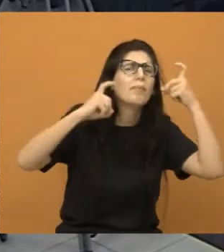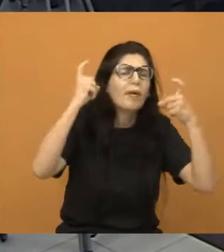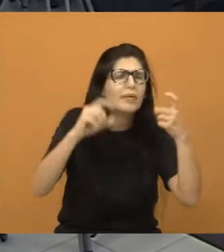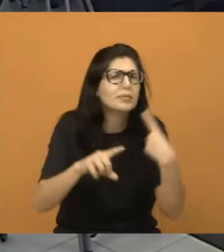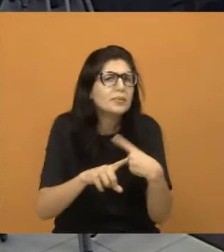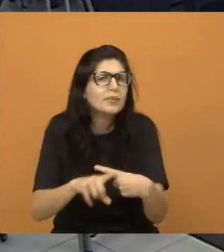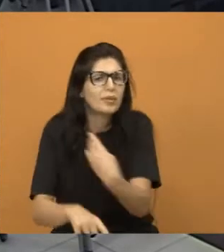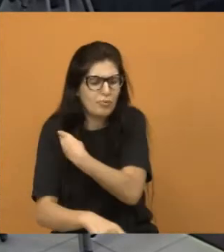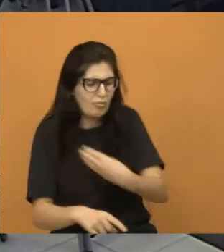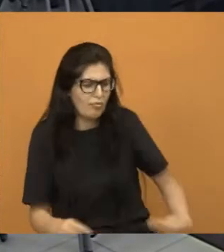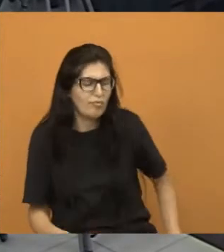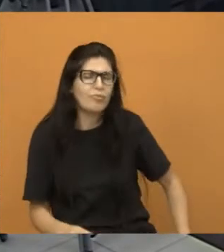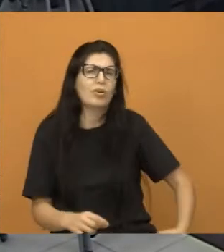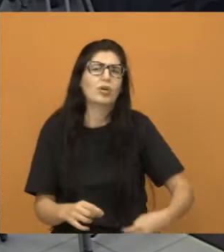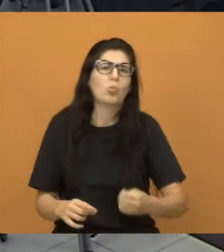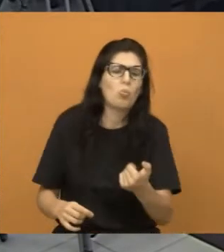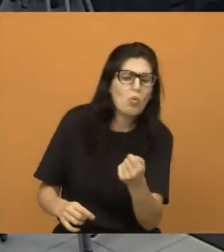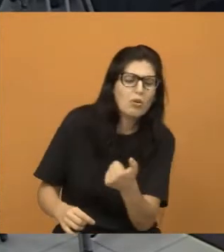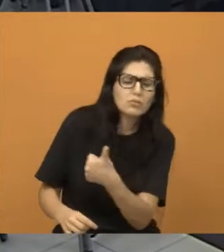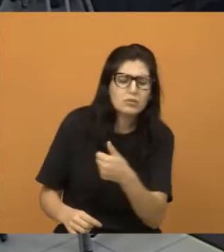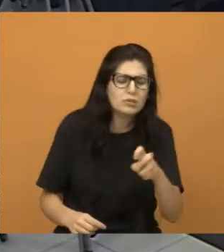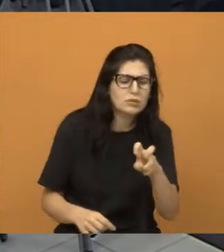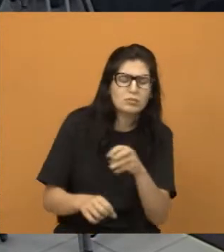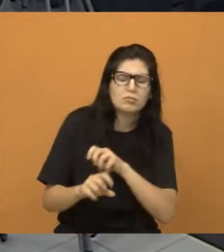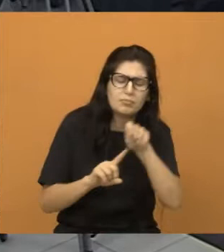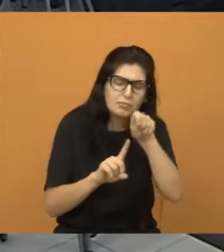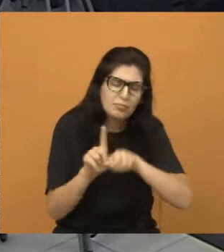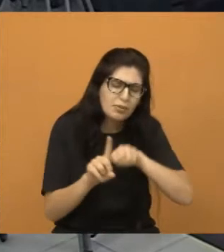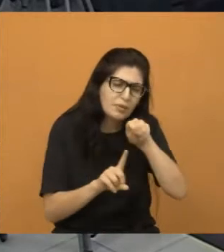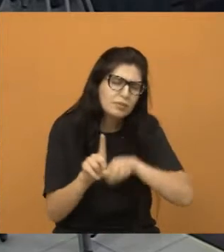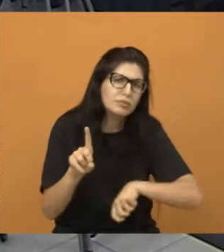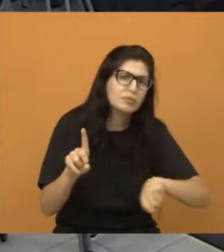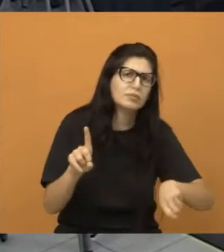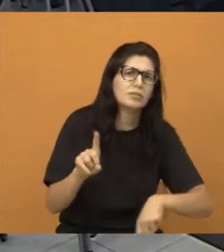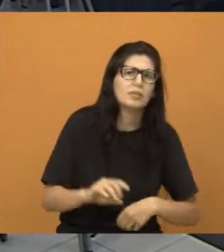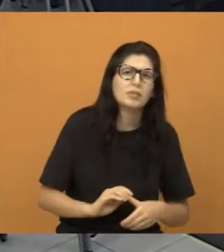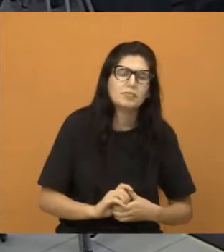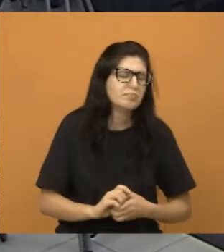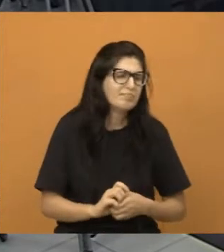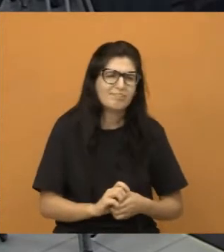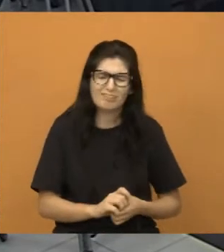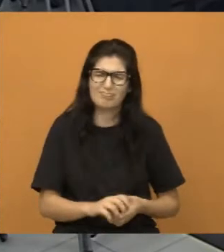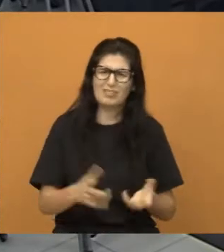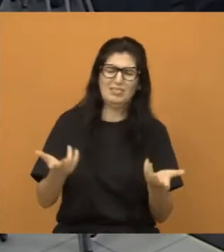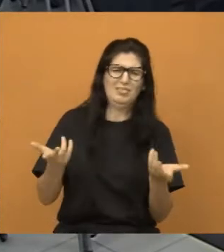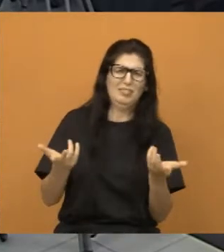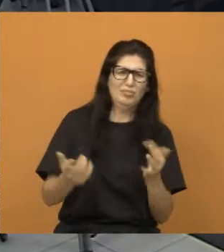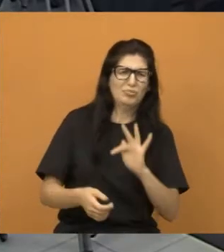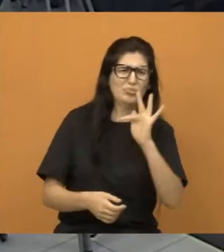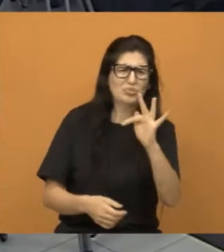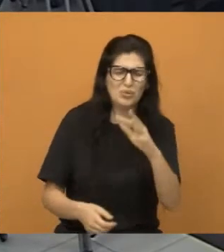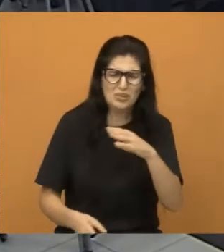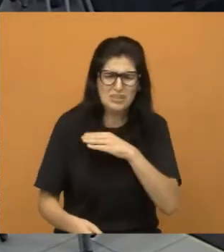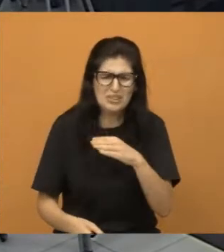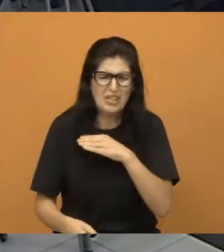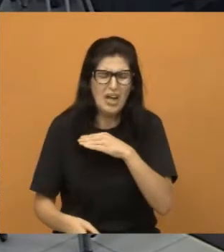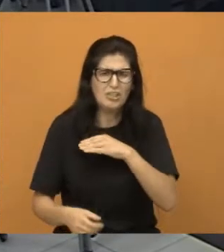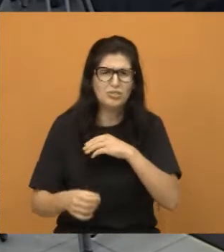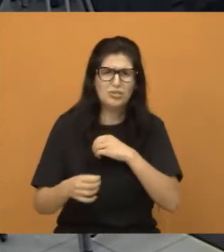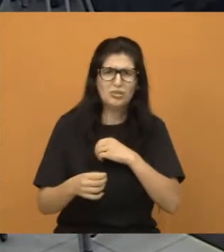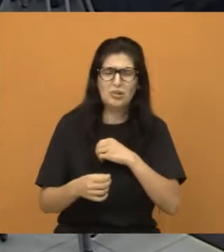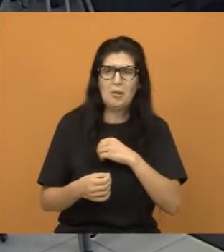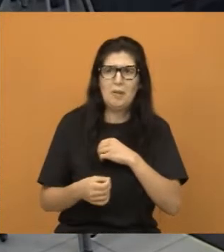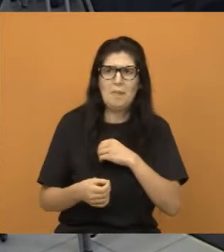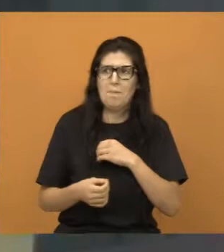para praticamente 15 meses e a gente não vê um norte para essa cidade, Fernando, de uma obra que